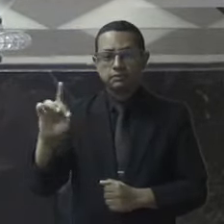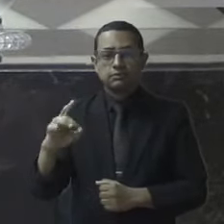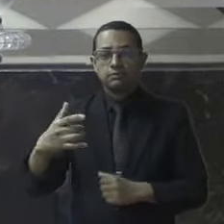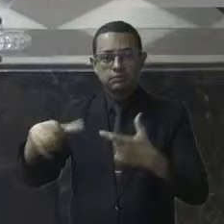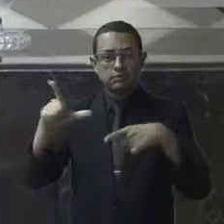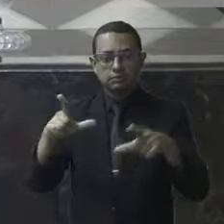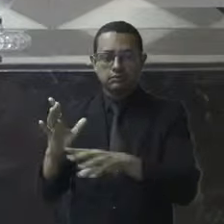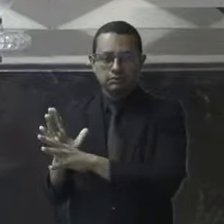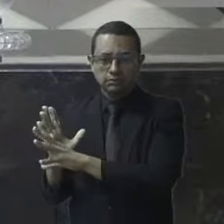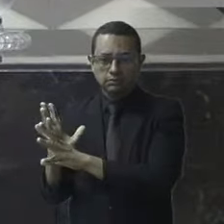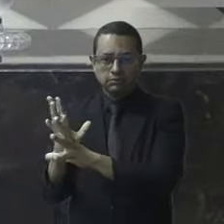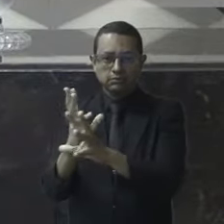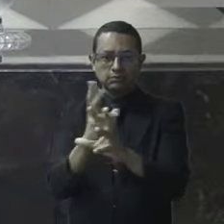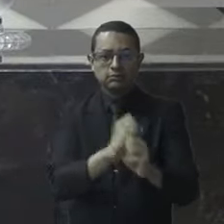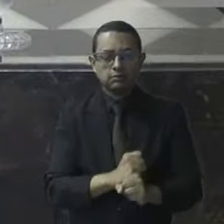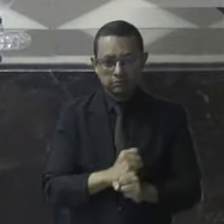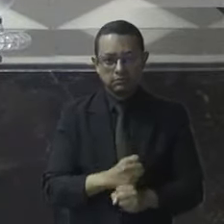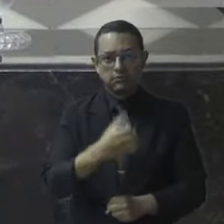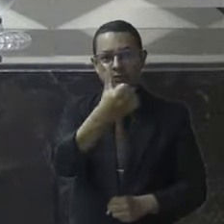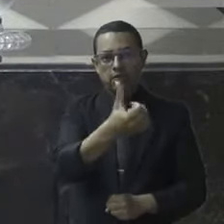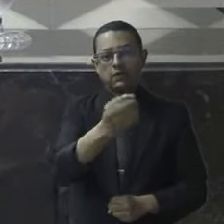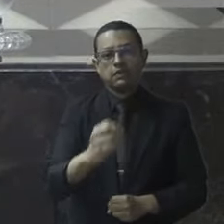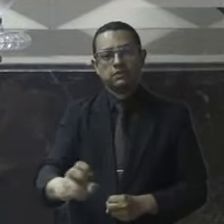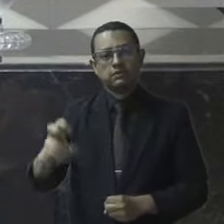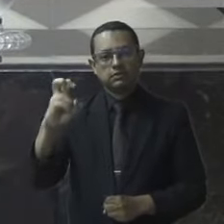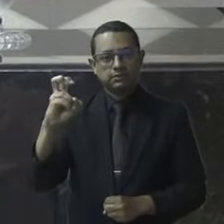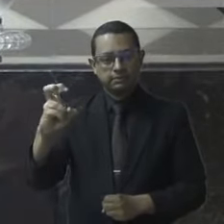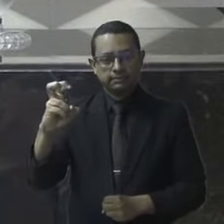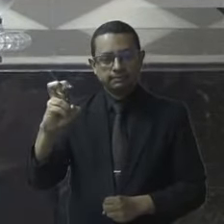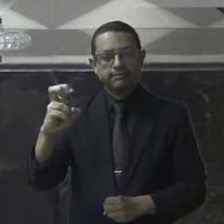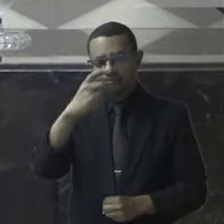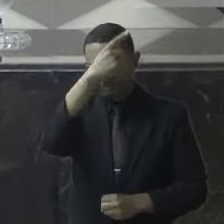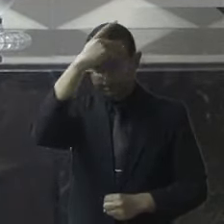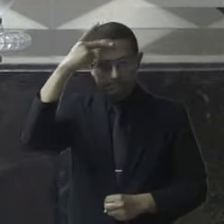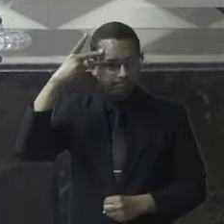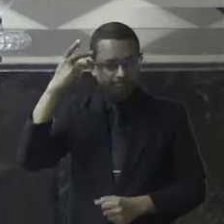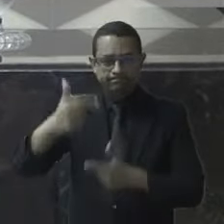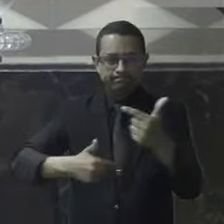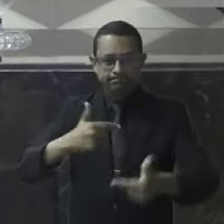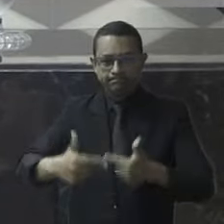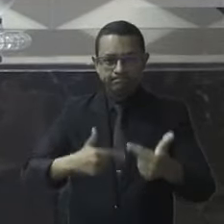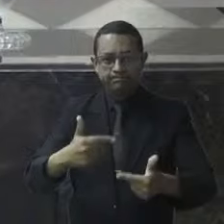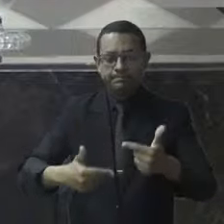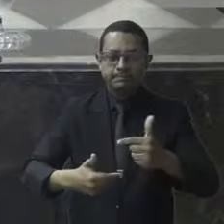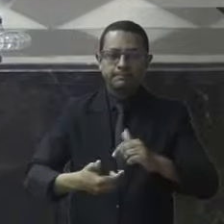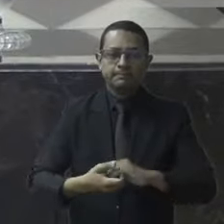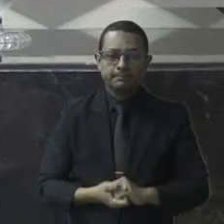um total de 605 pessoas.